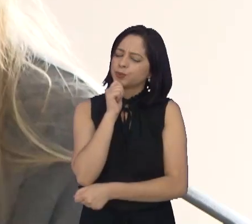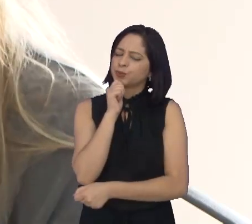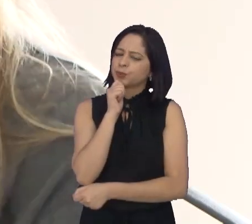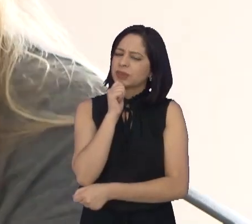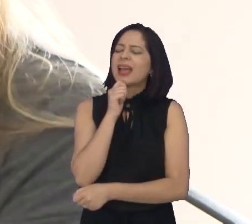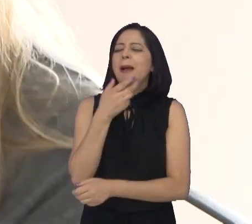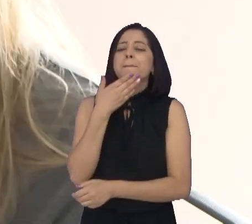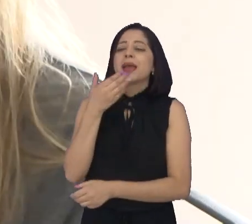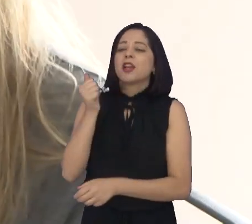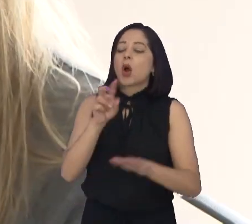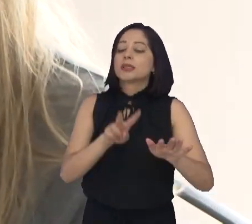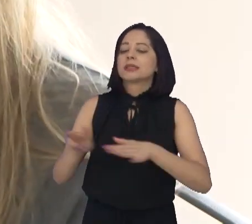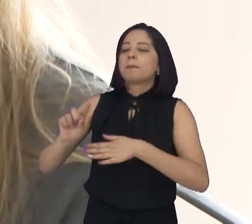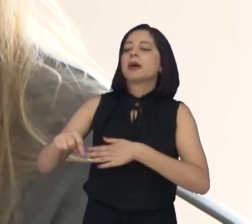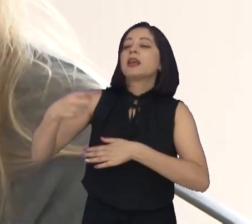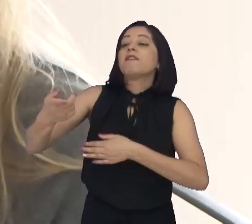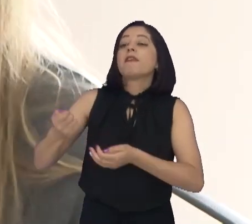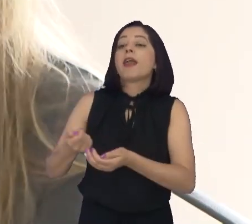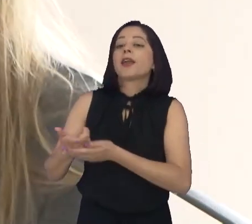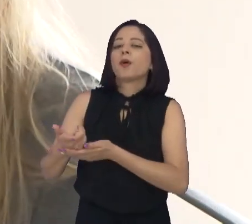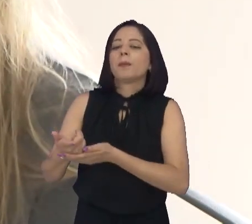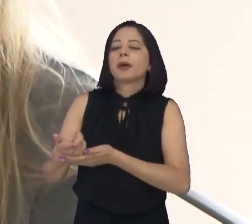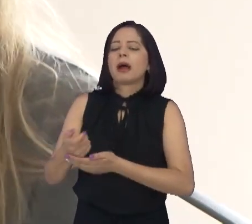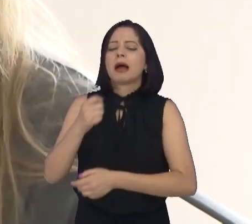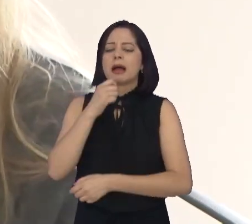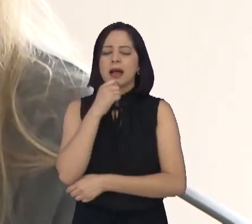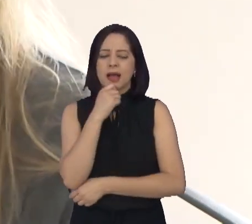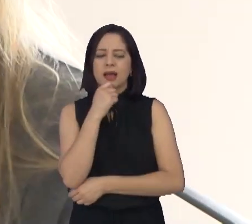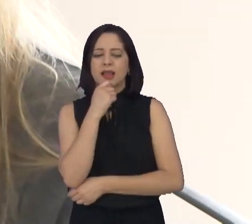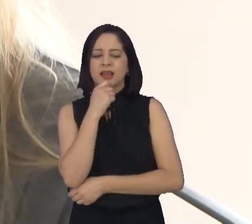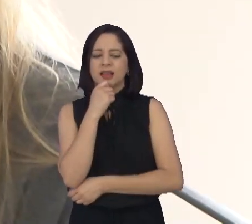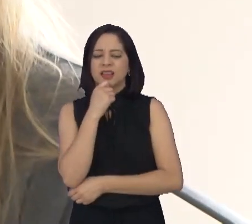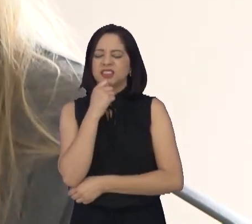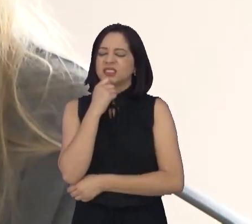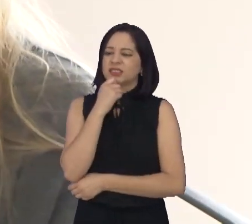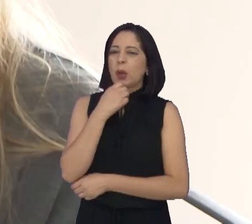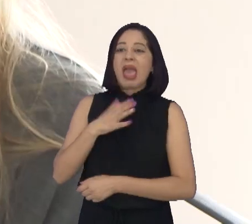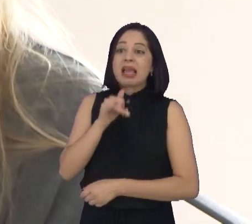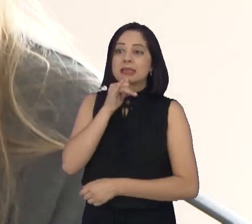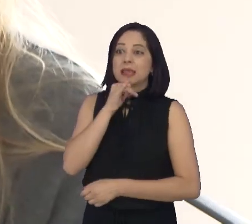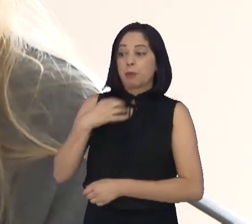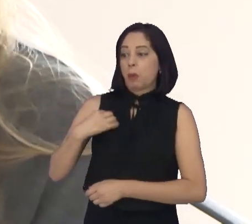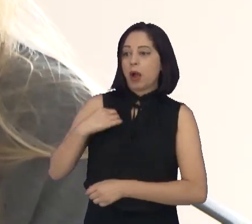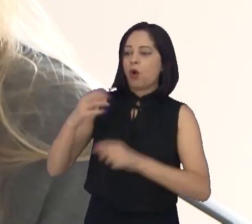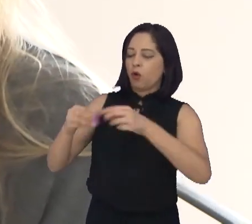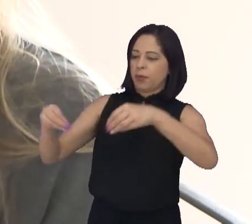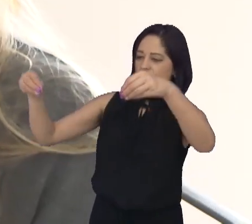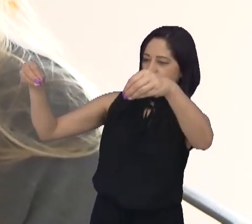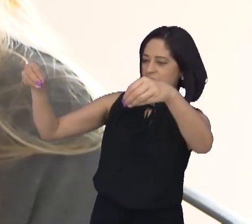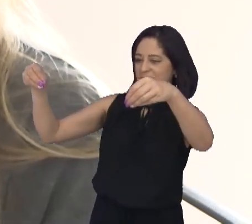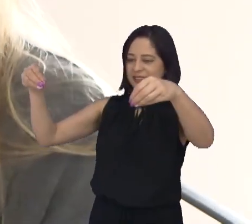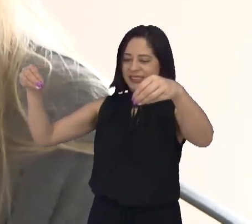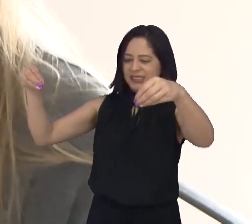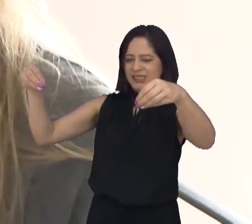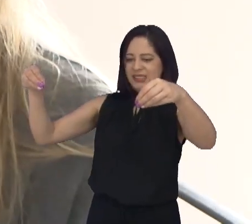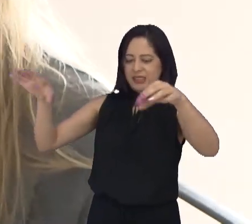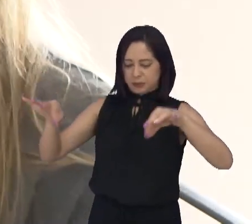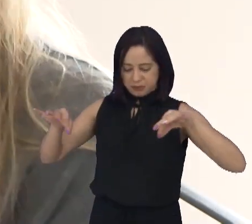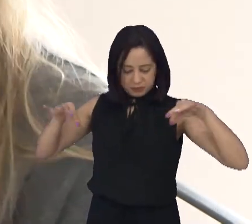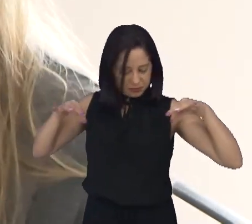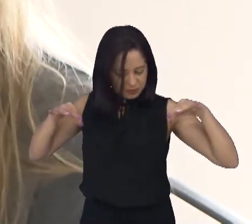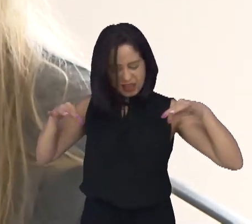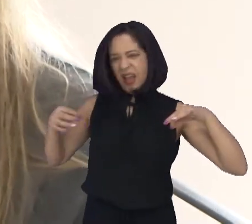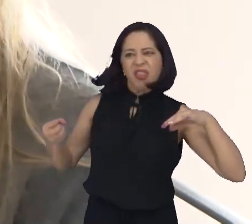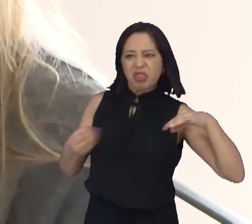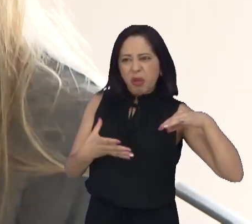vem, espera daqui 2 dias. Será que aquilo que você tem não te serve? Né? É comum quando você vai num evento, eu preciso de um